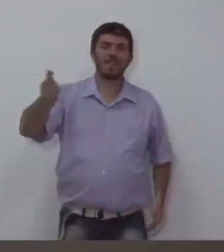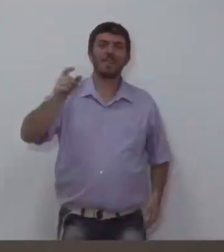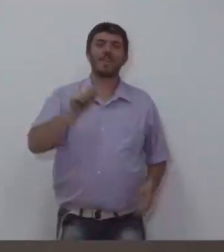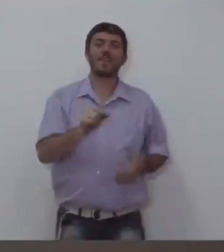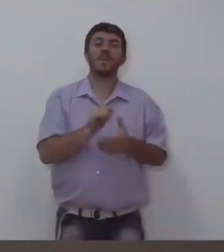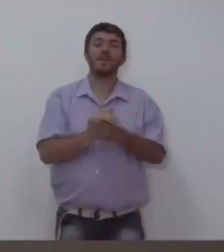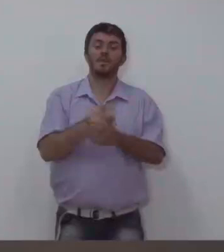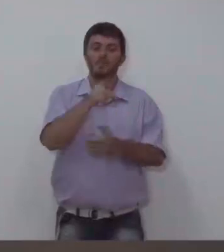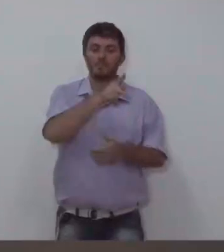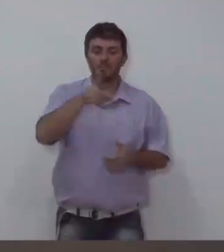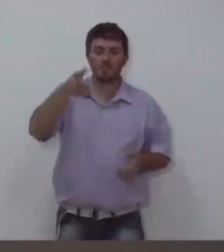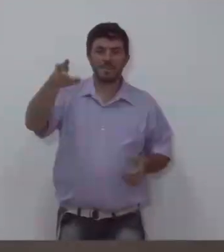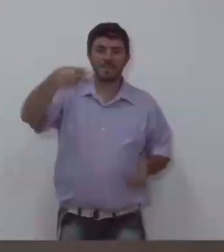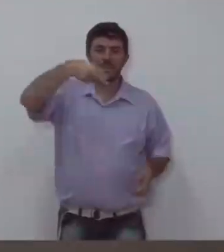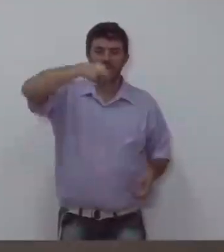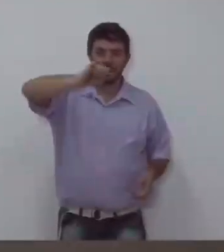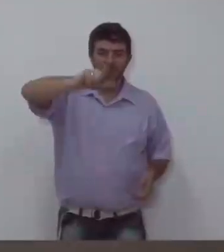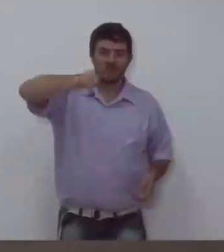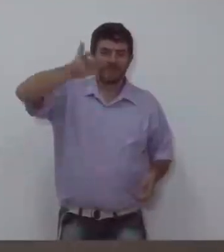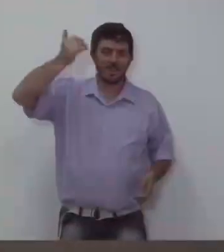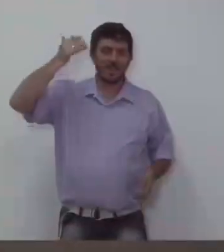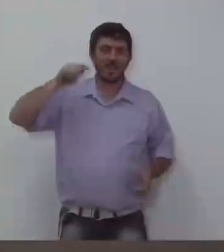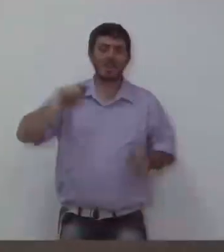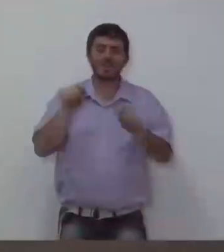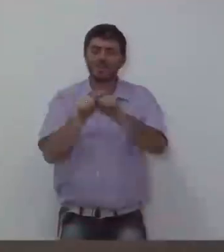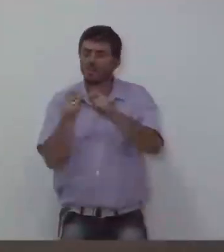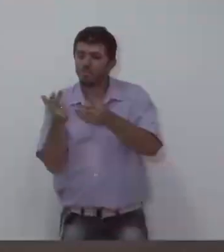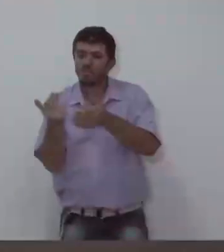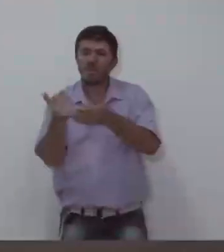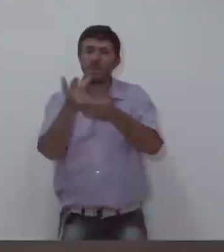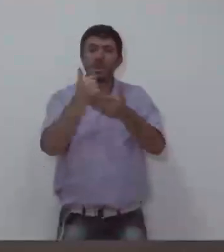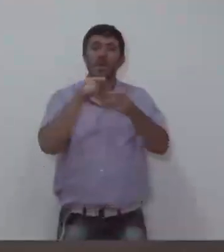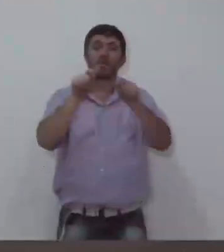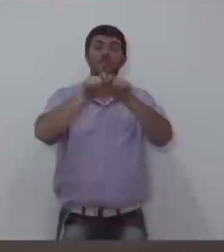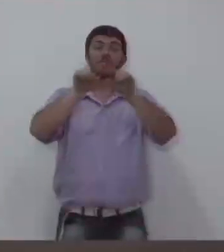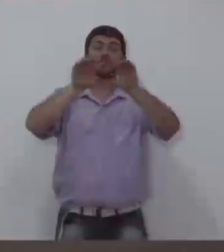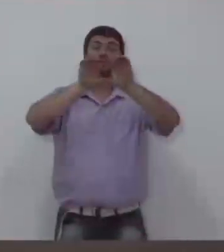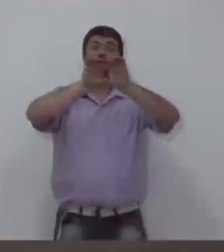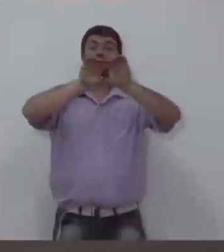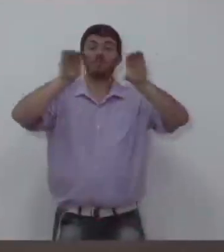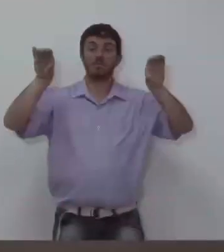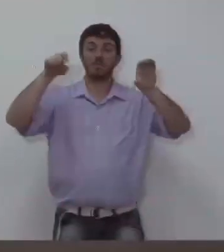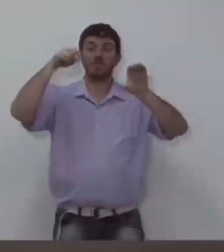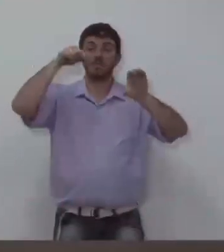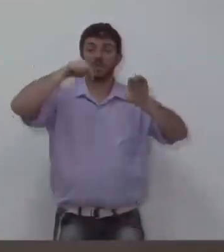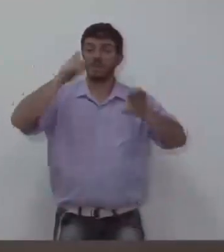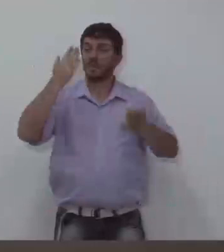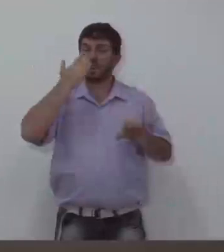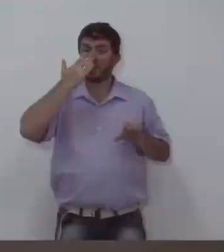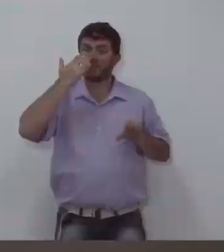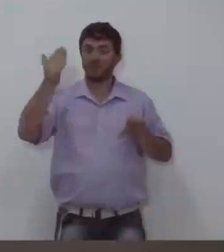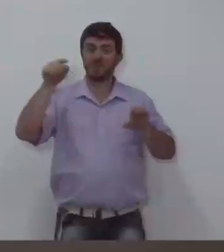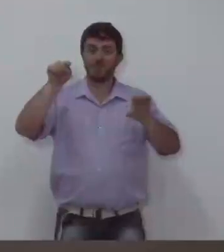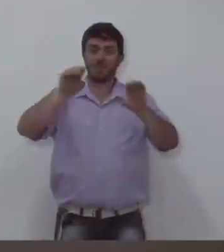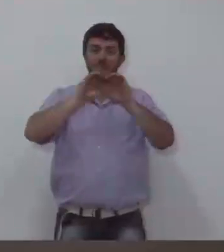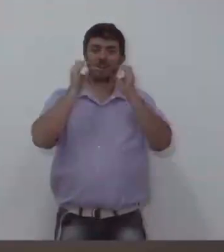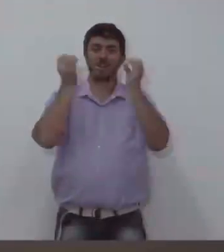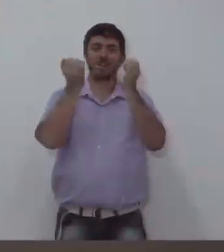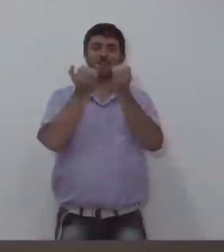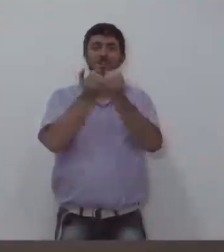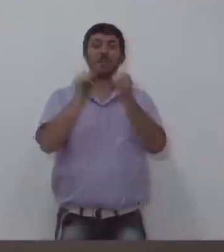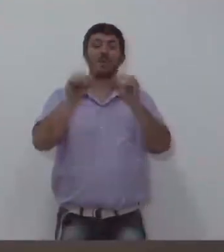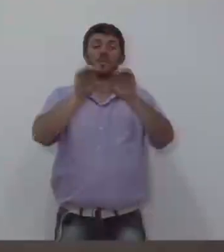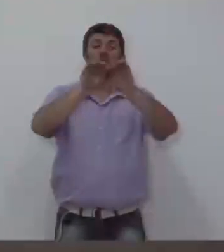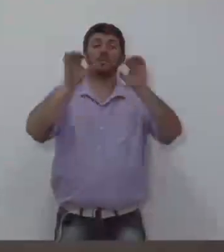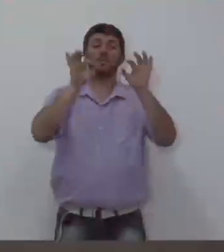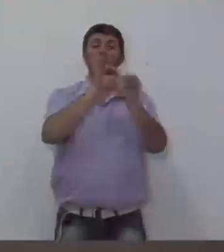legislativo com o prédio da Câmara ainda com a fachada antiga. Então, agradecer aí o seu Odir, que na semana que vem estaremos